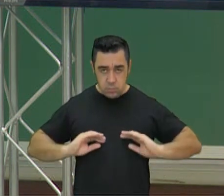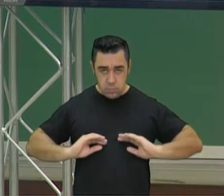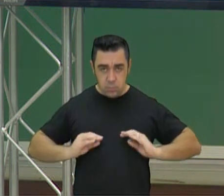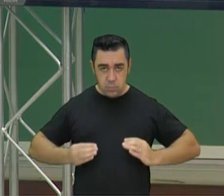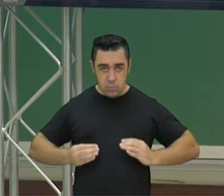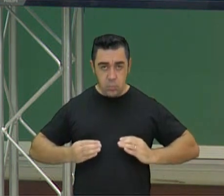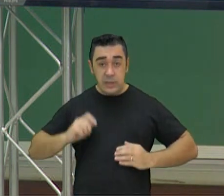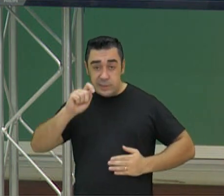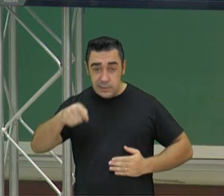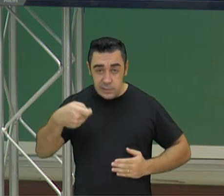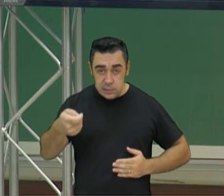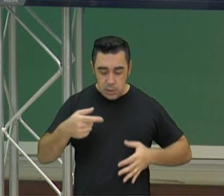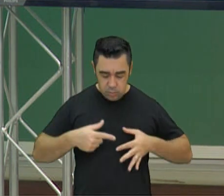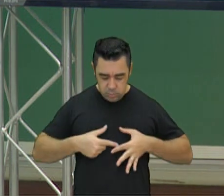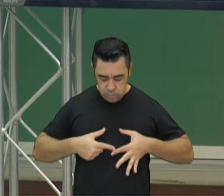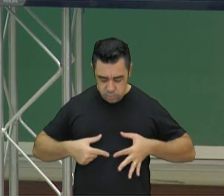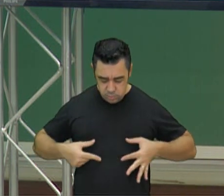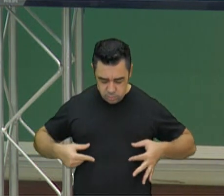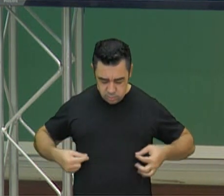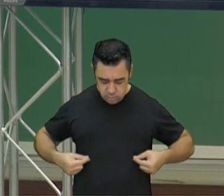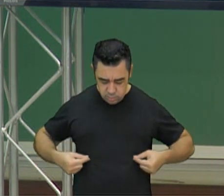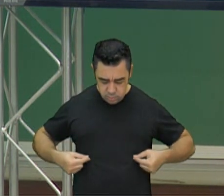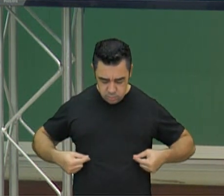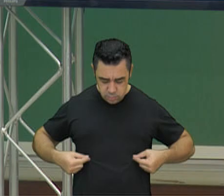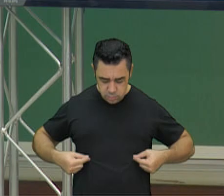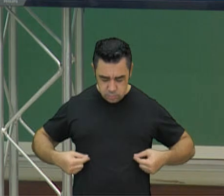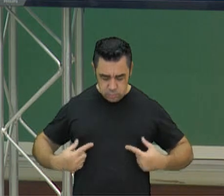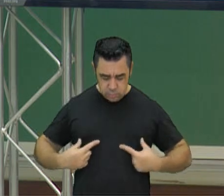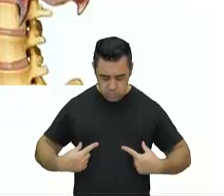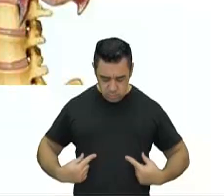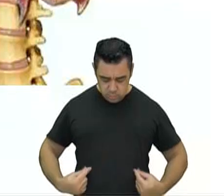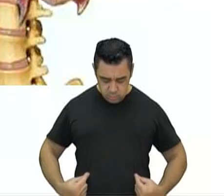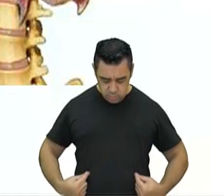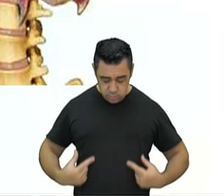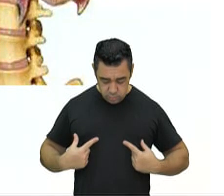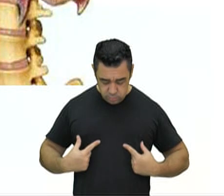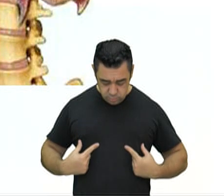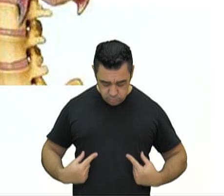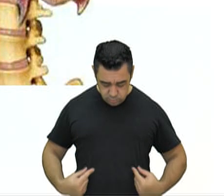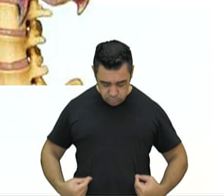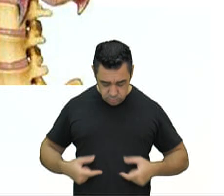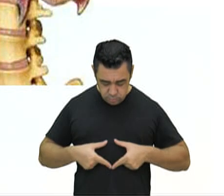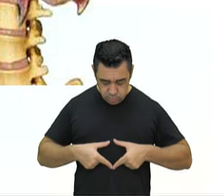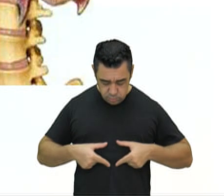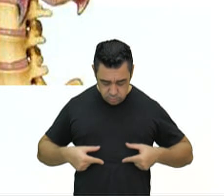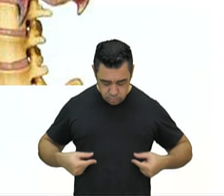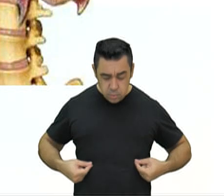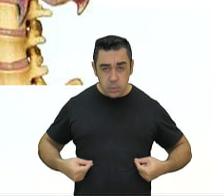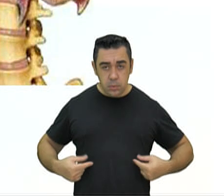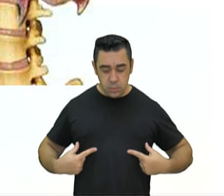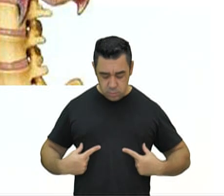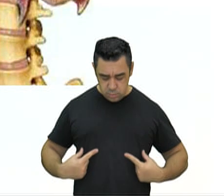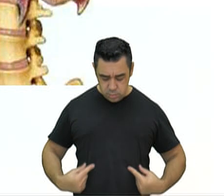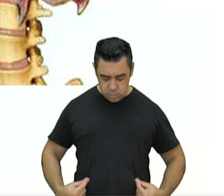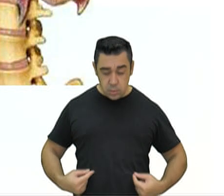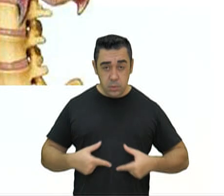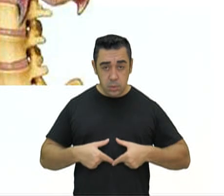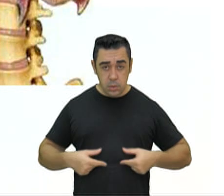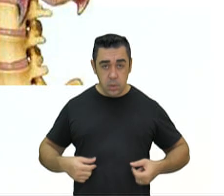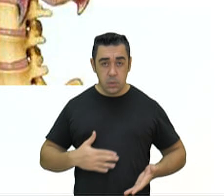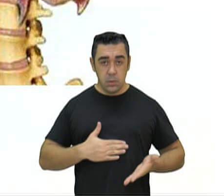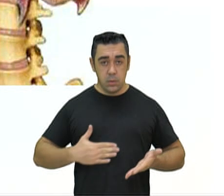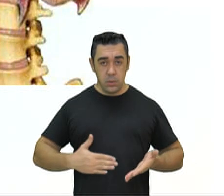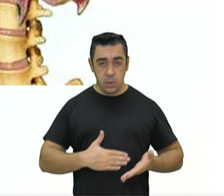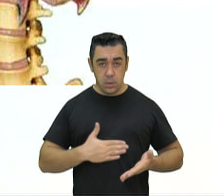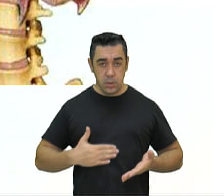esse daqui é o formato do diafragma. Ele separa a cavidade torácica da cavidade abdominal. Então, ele fica aqui, então a região